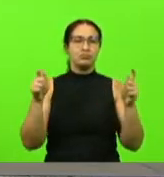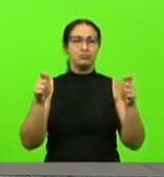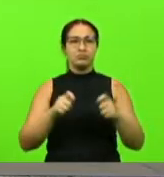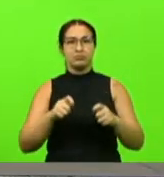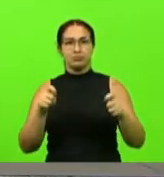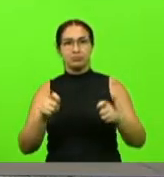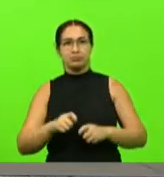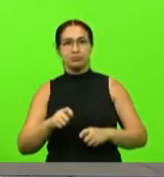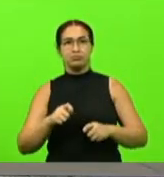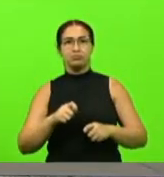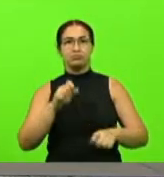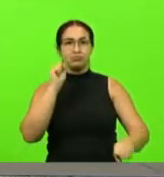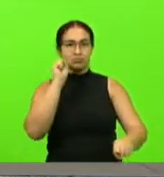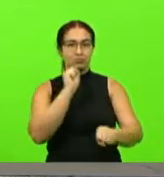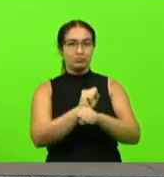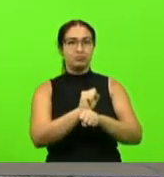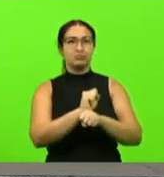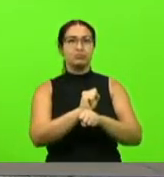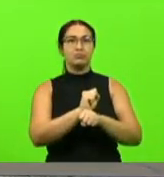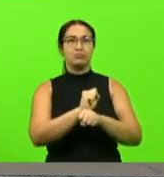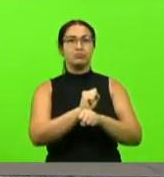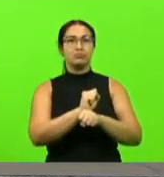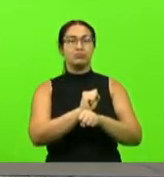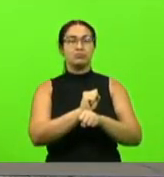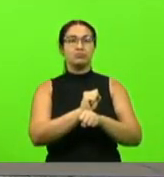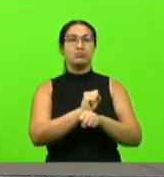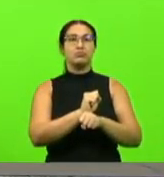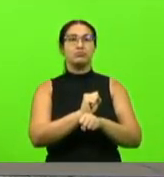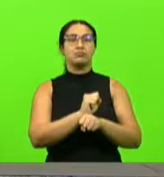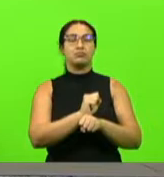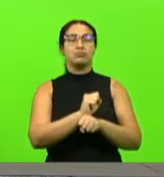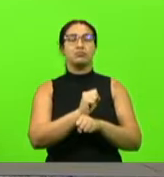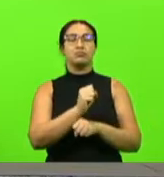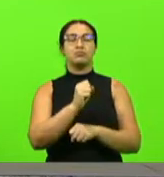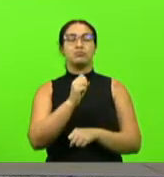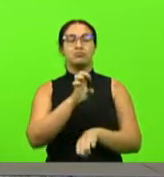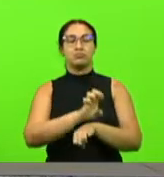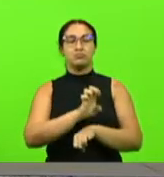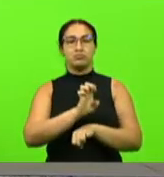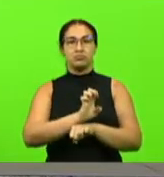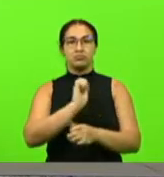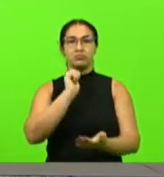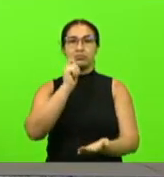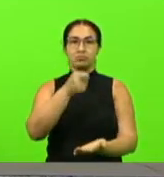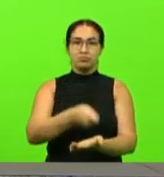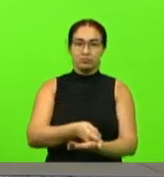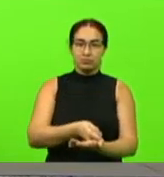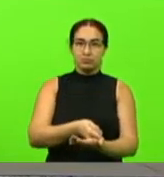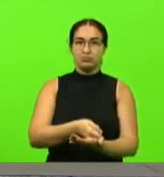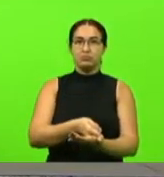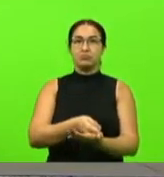intervenção do Estado para efetuar os pagamentos dos servidores do SAMU.